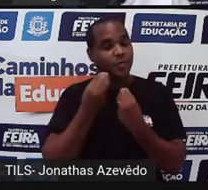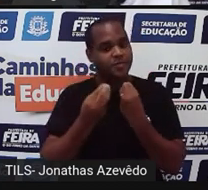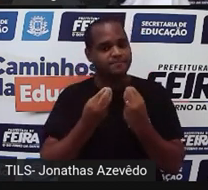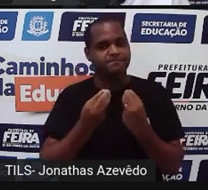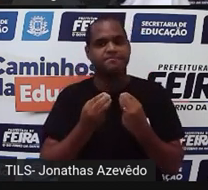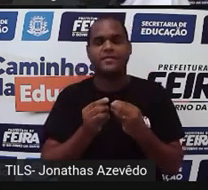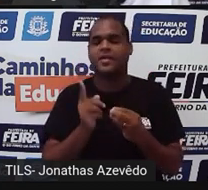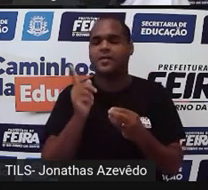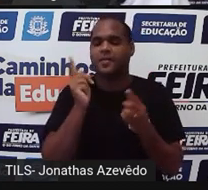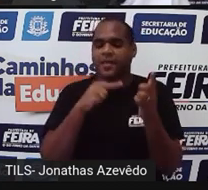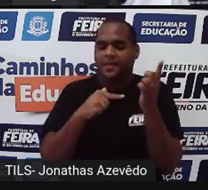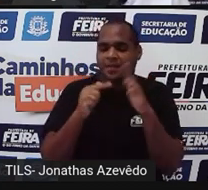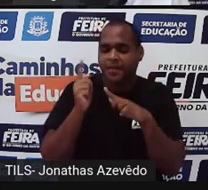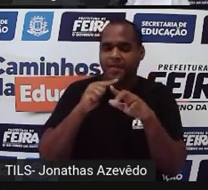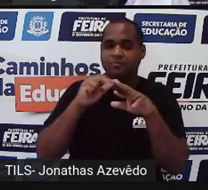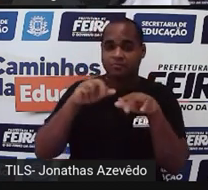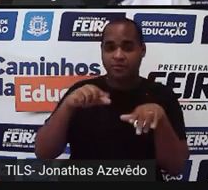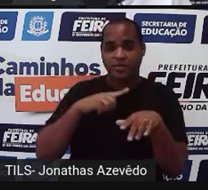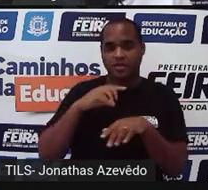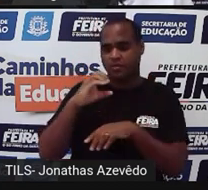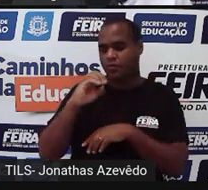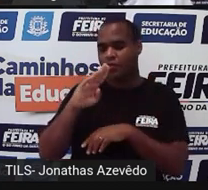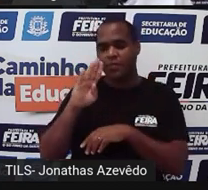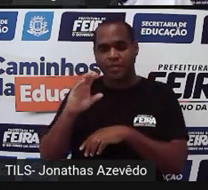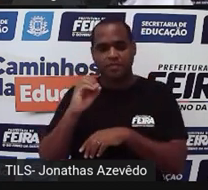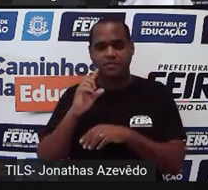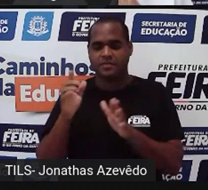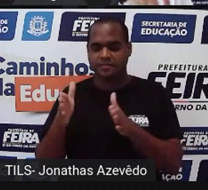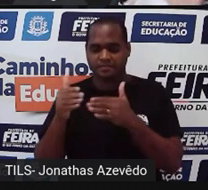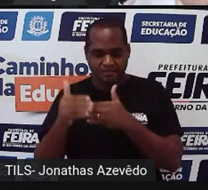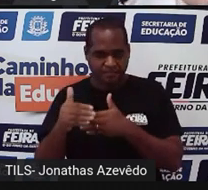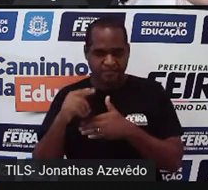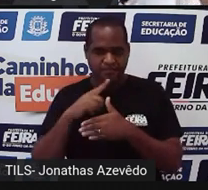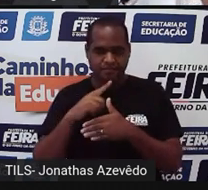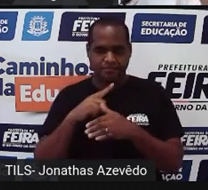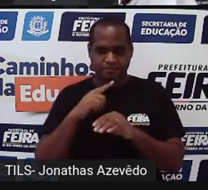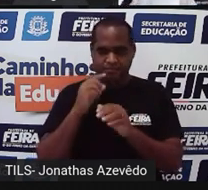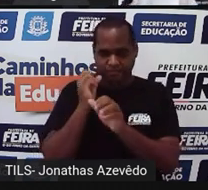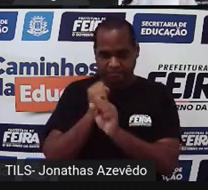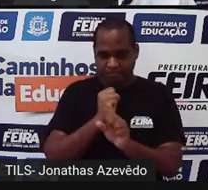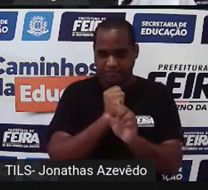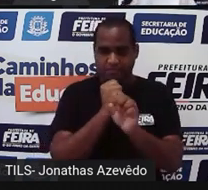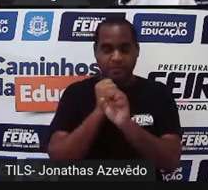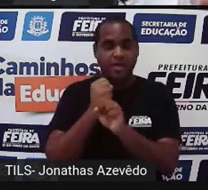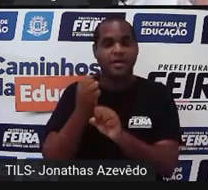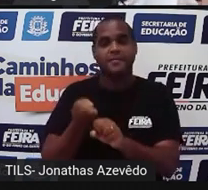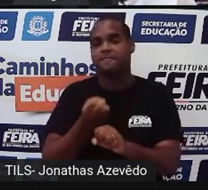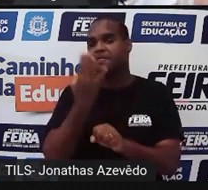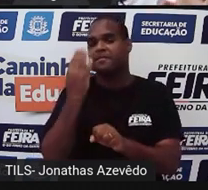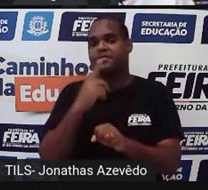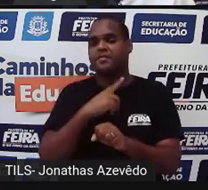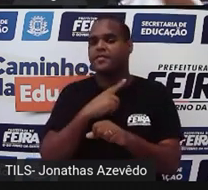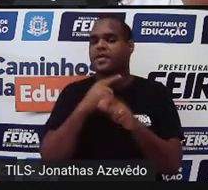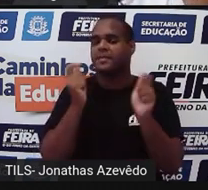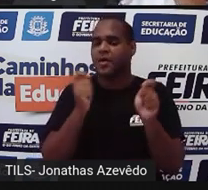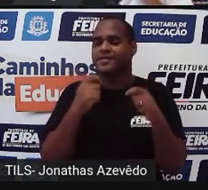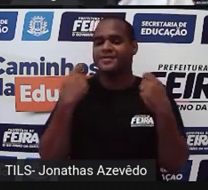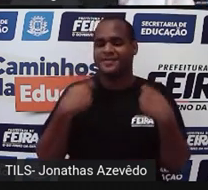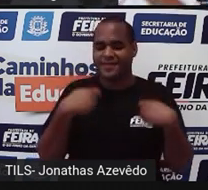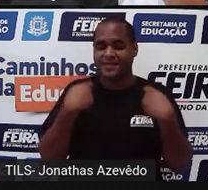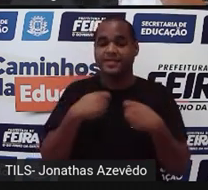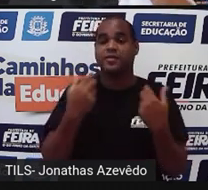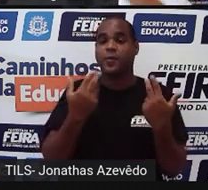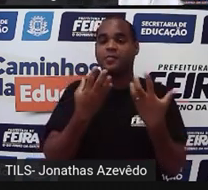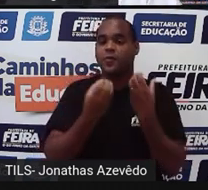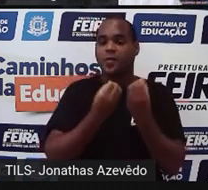gente pegar a quantidade de cubos e somar com a quantidade de pirâmides, isso precisa ser igual a